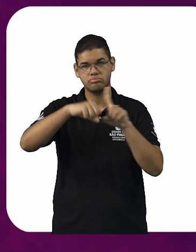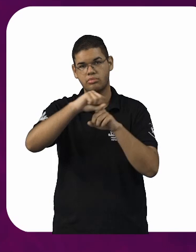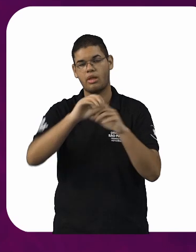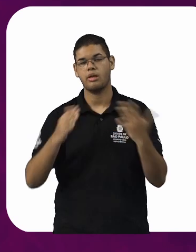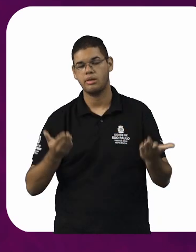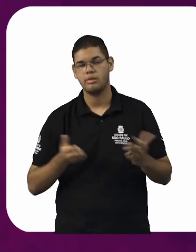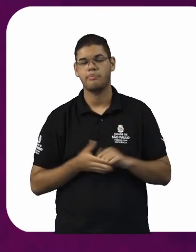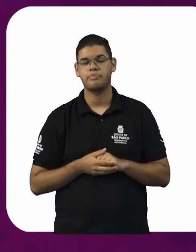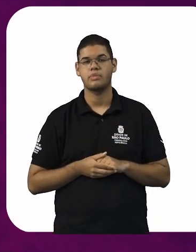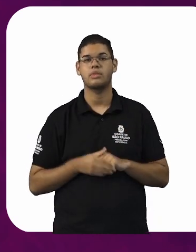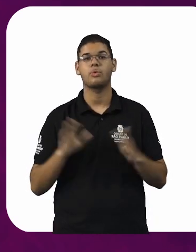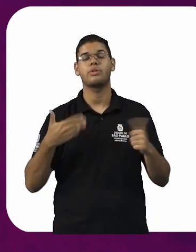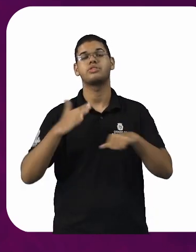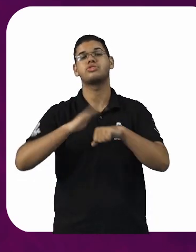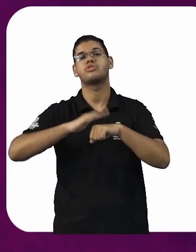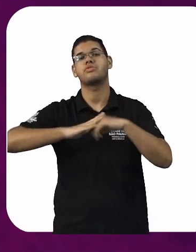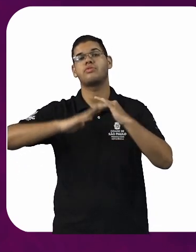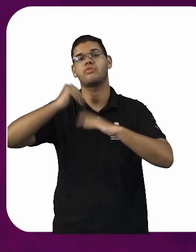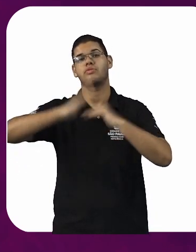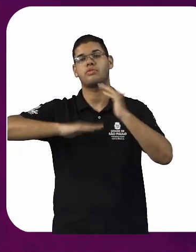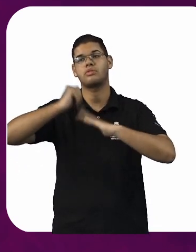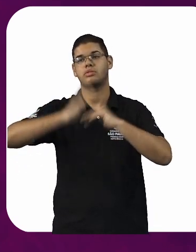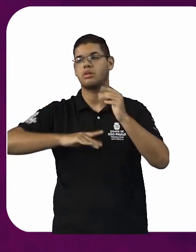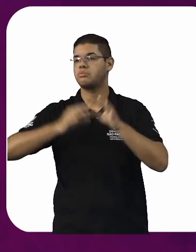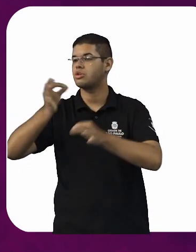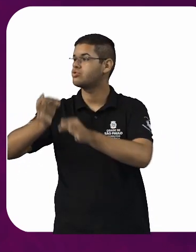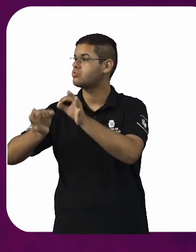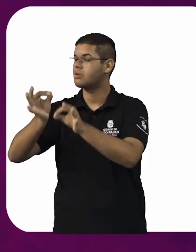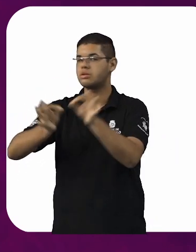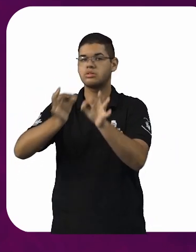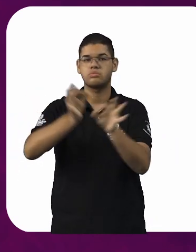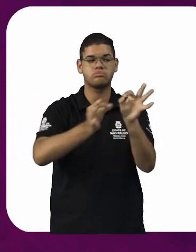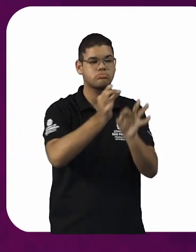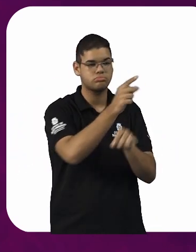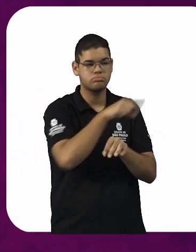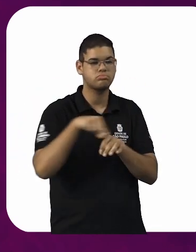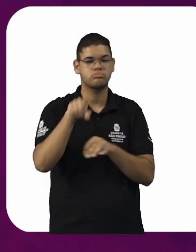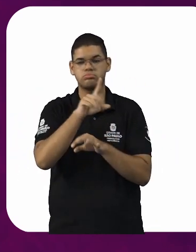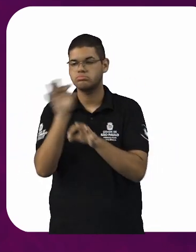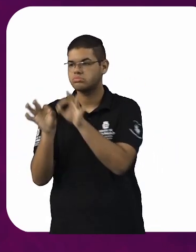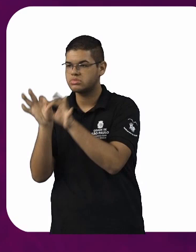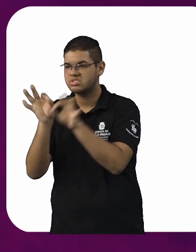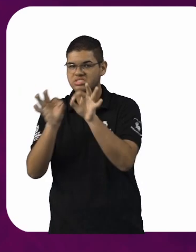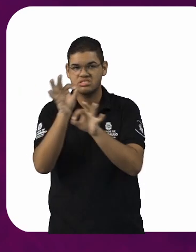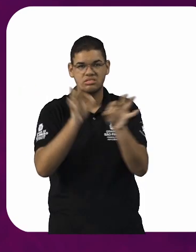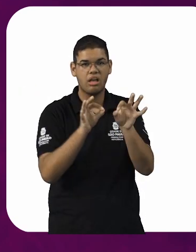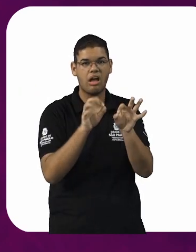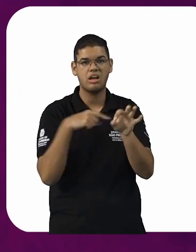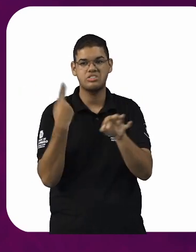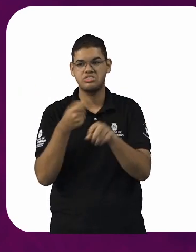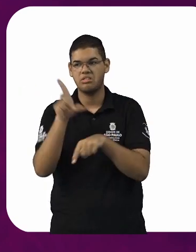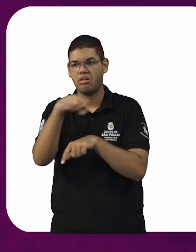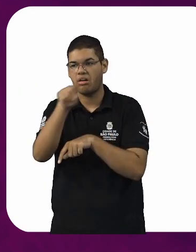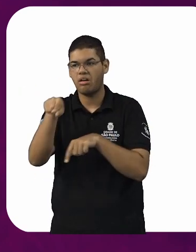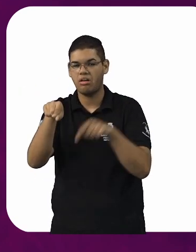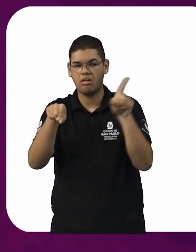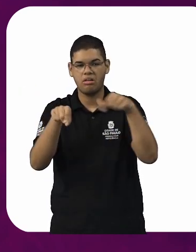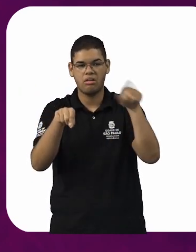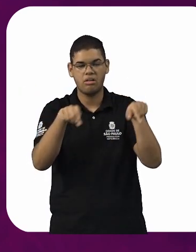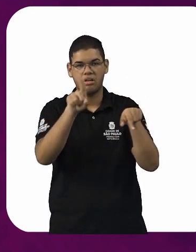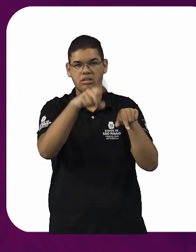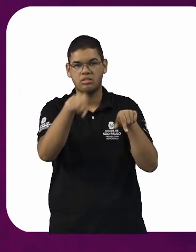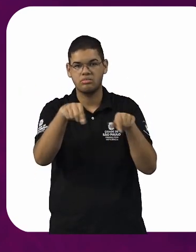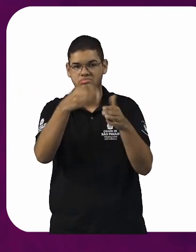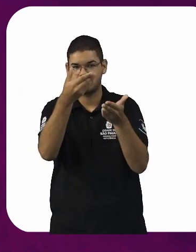faz uma conjugação desses fatores, a gente chega no ápice da exclusão. Então, dificilmente, a gente